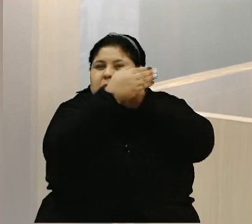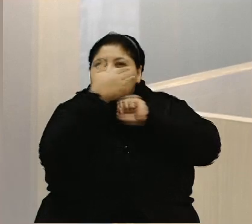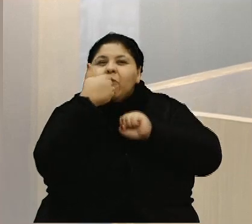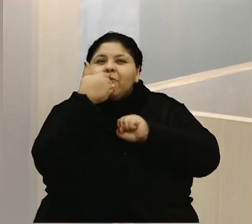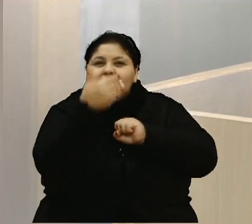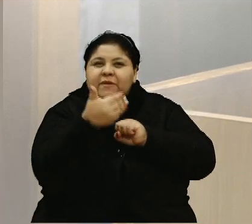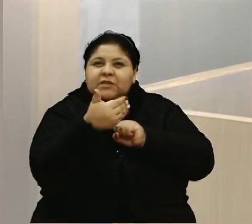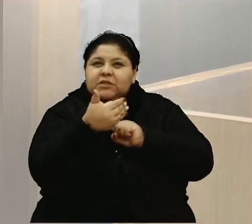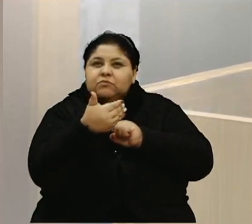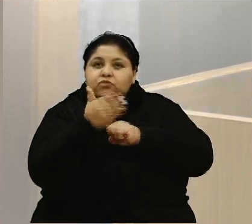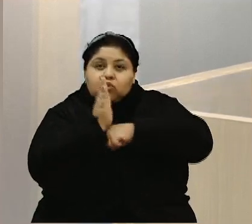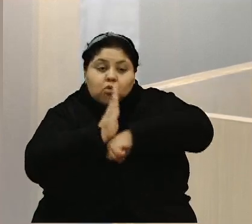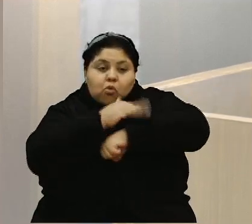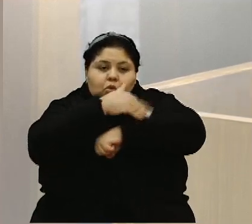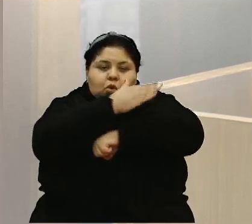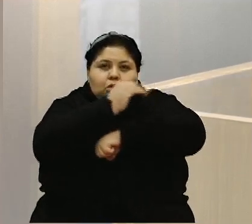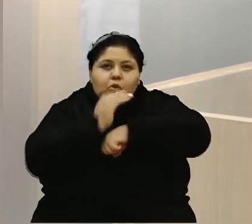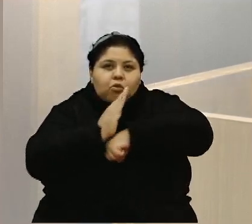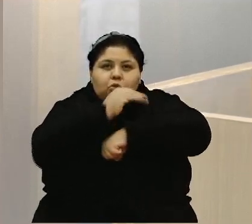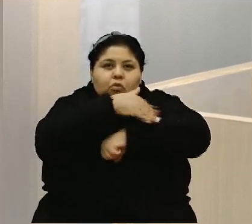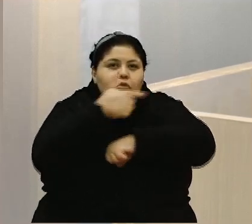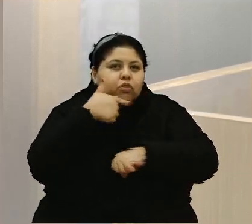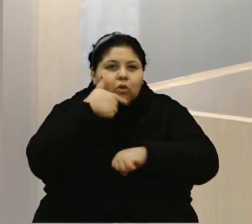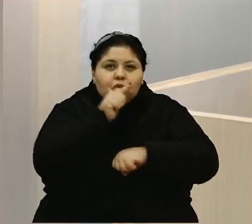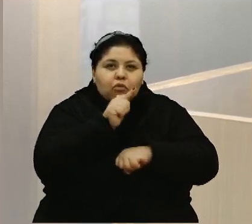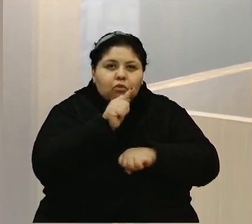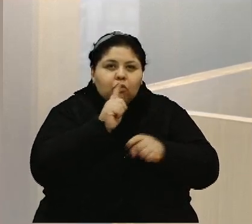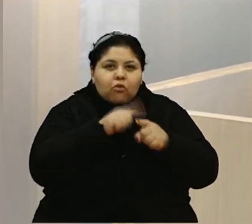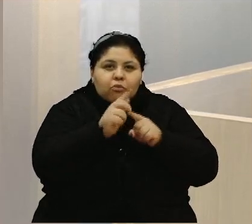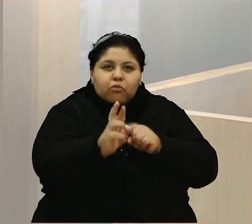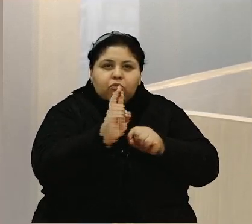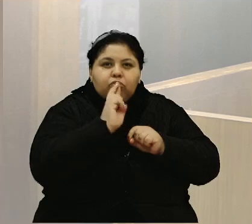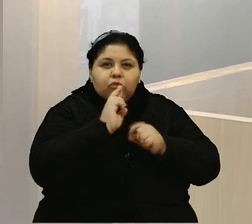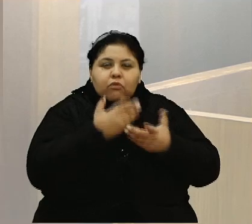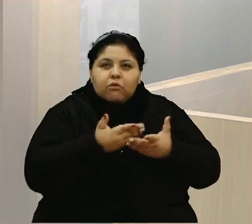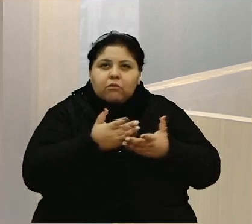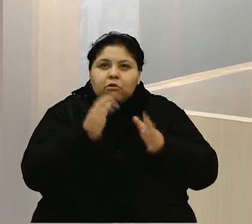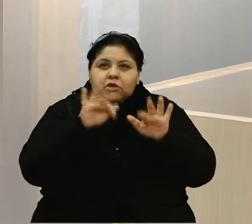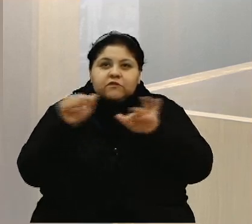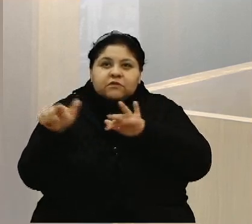de quebra-mola. Não foi possível sequer resposta. Esse final de semana um